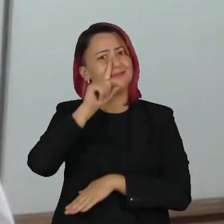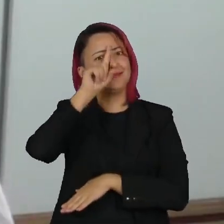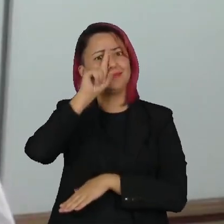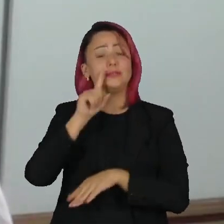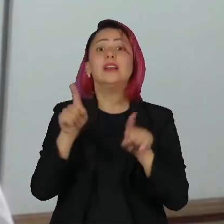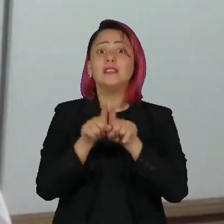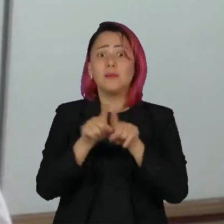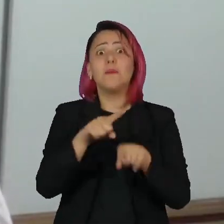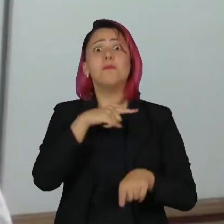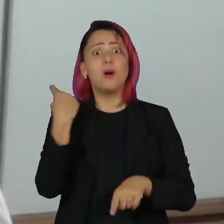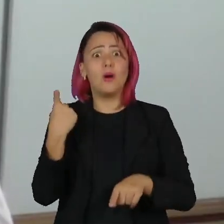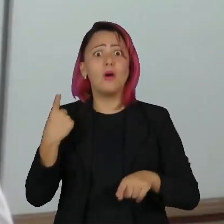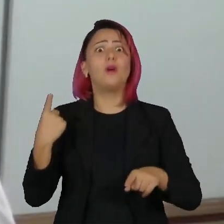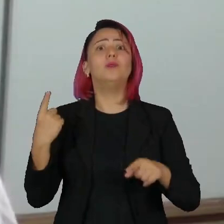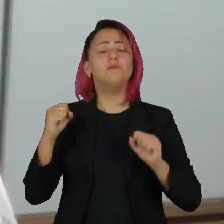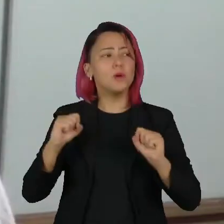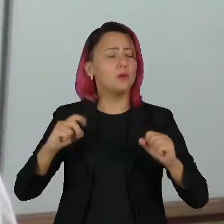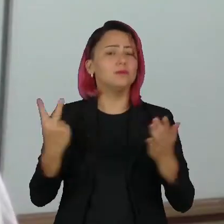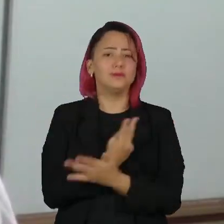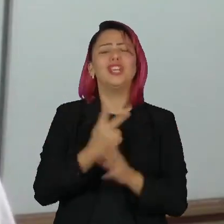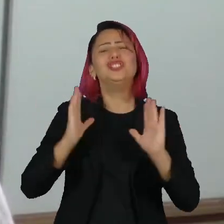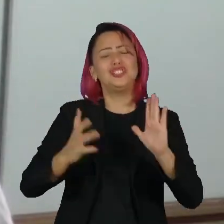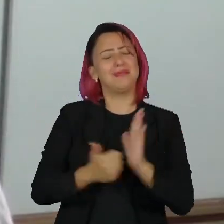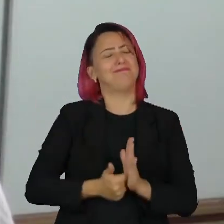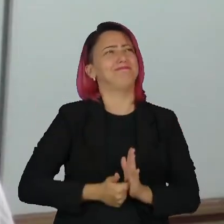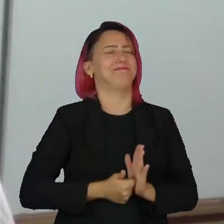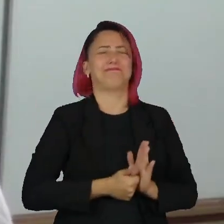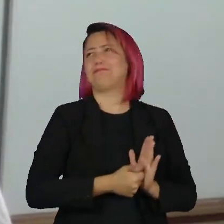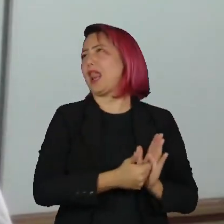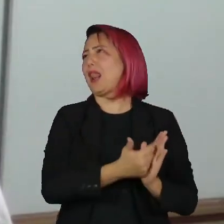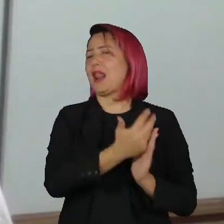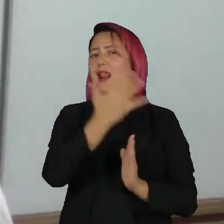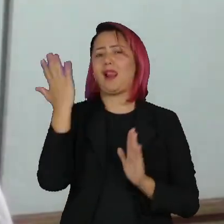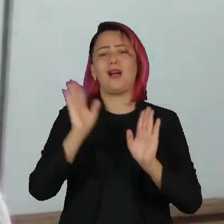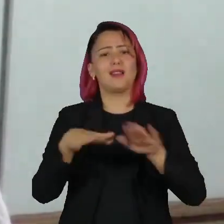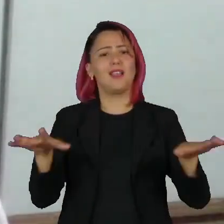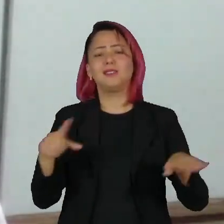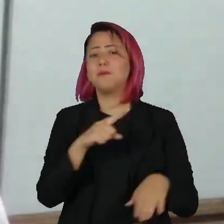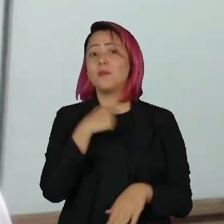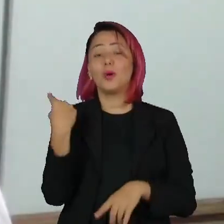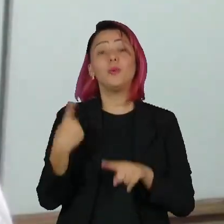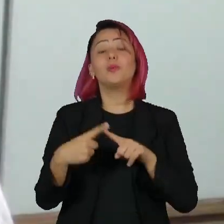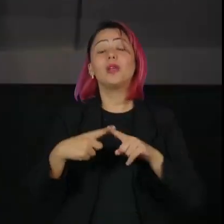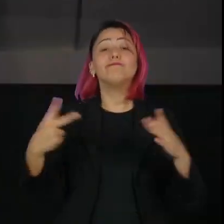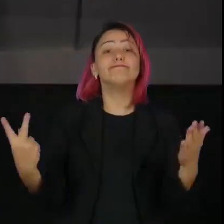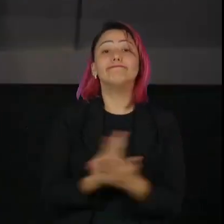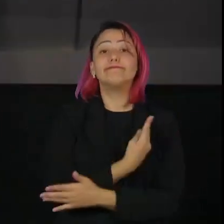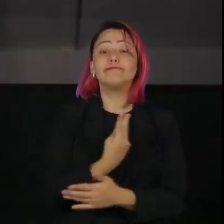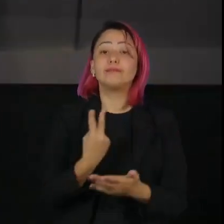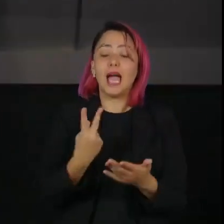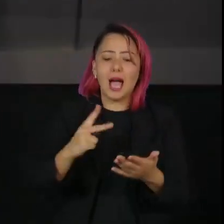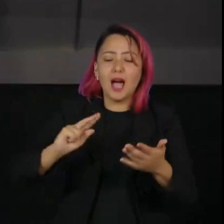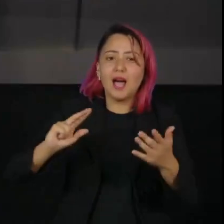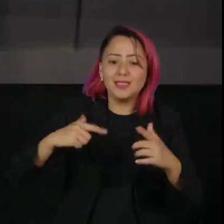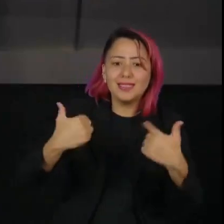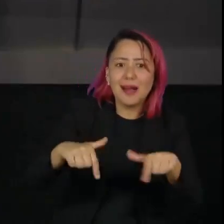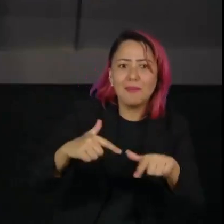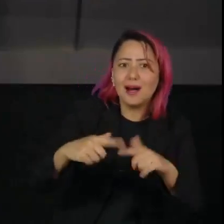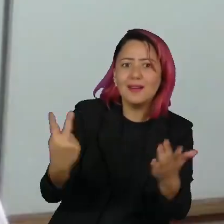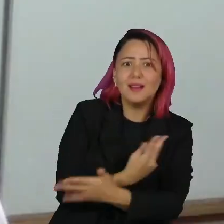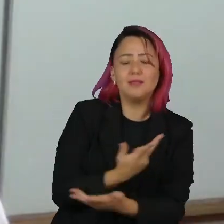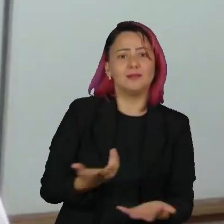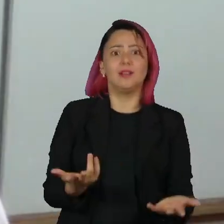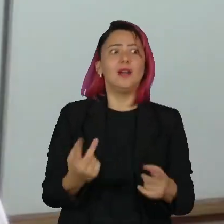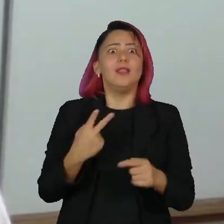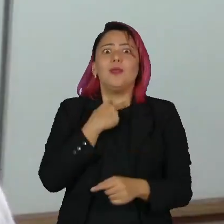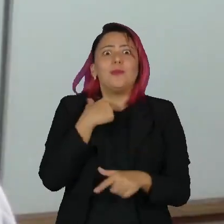morte, inclusive, né? Assim, crianças já morreram, muitas crianças já morreram por conta de acidentes de trabalho. Essas crianças não deveriam estar